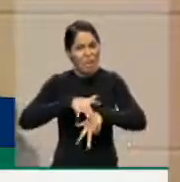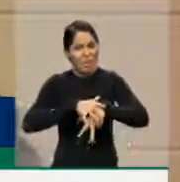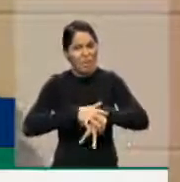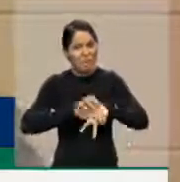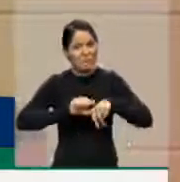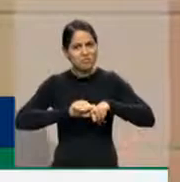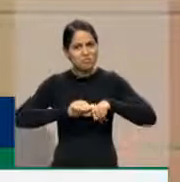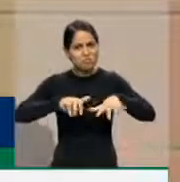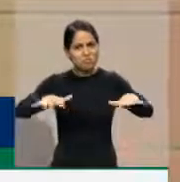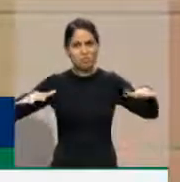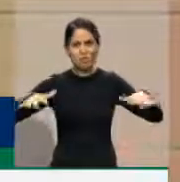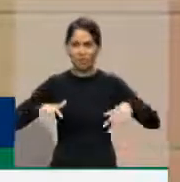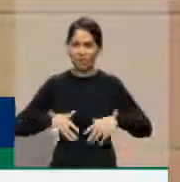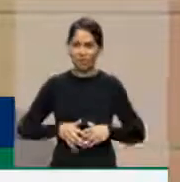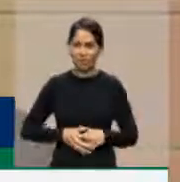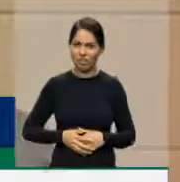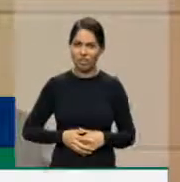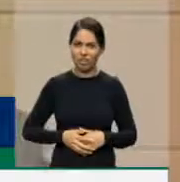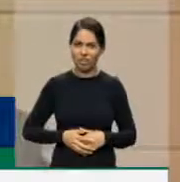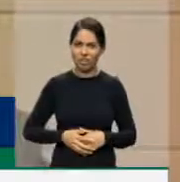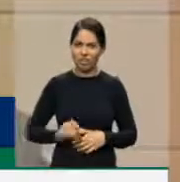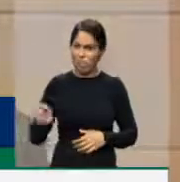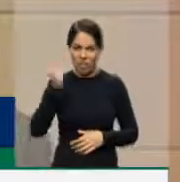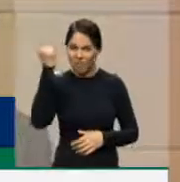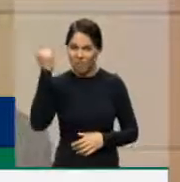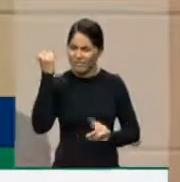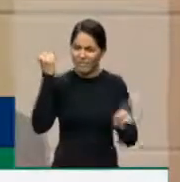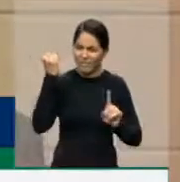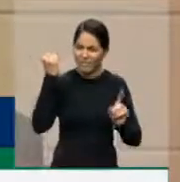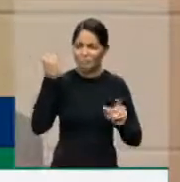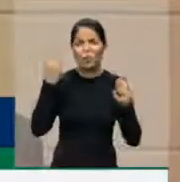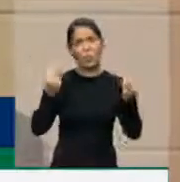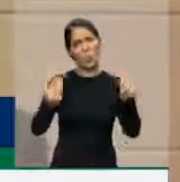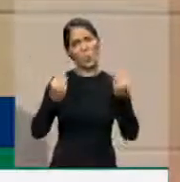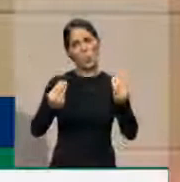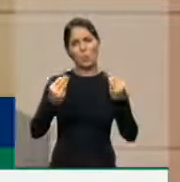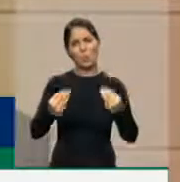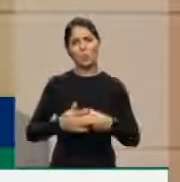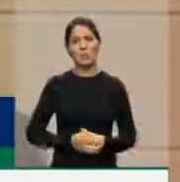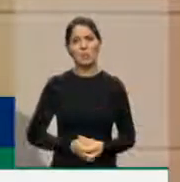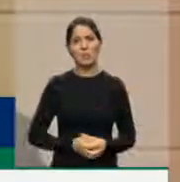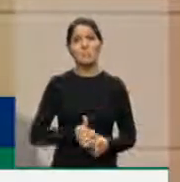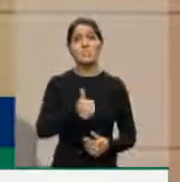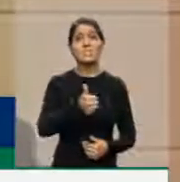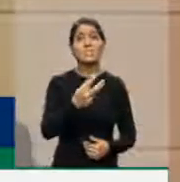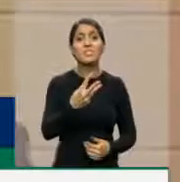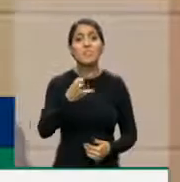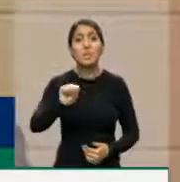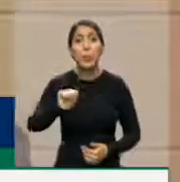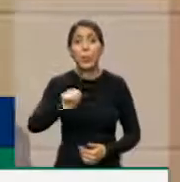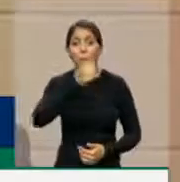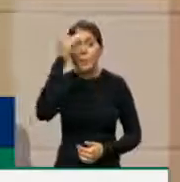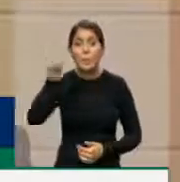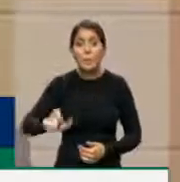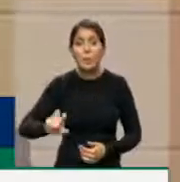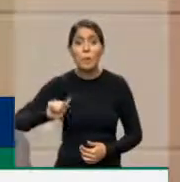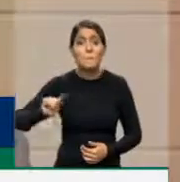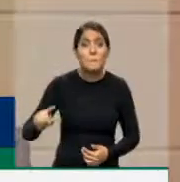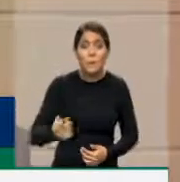matado 138 mil pessoas no Brasil, não tendo outra causa de morte que chegue perto da pandemia nesse